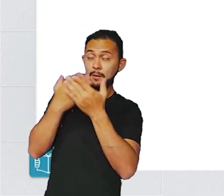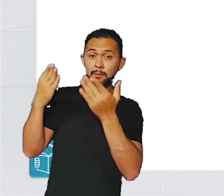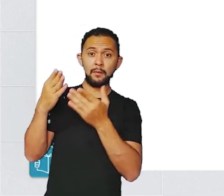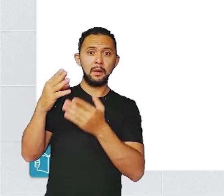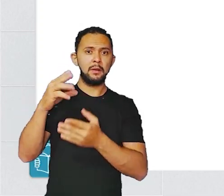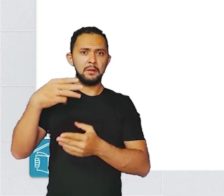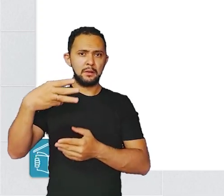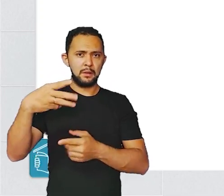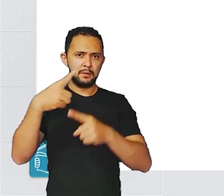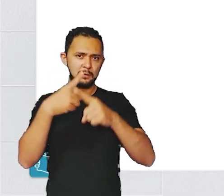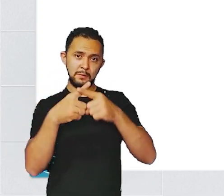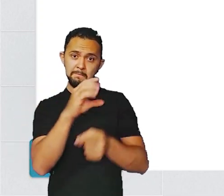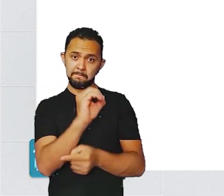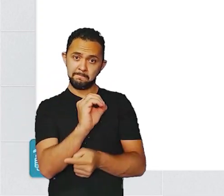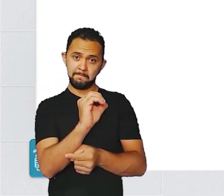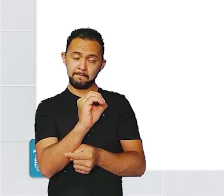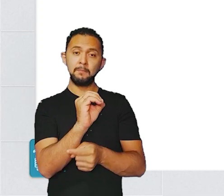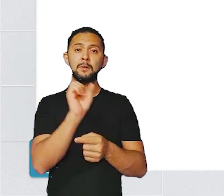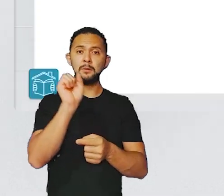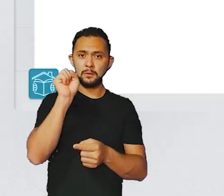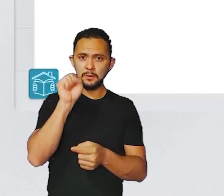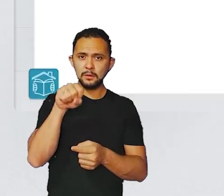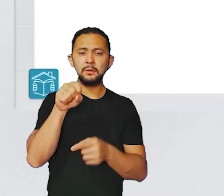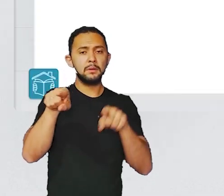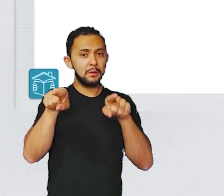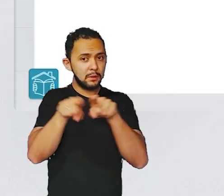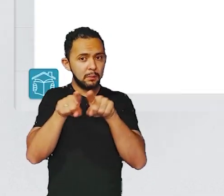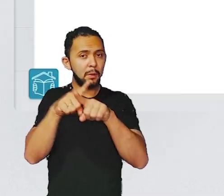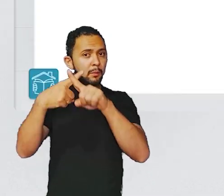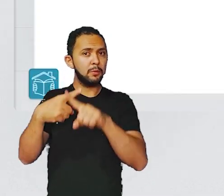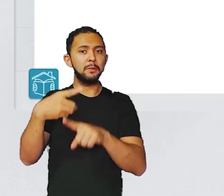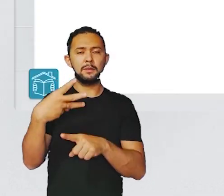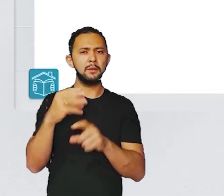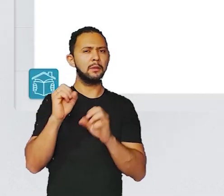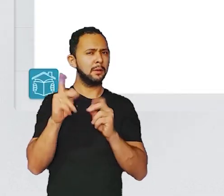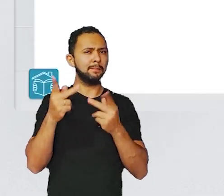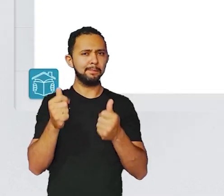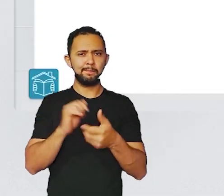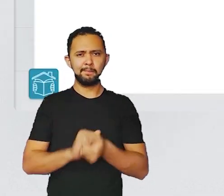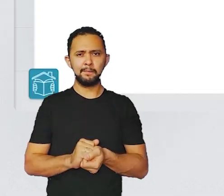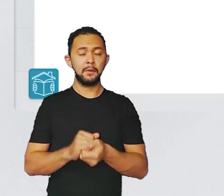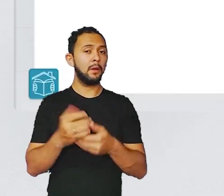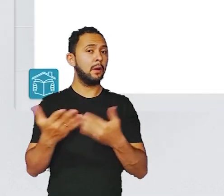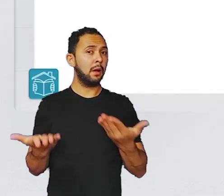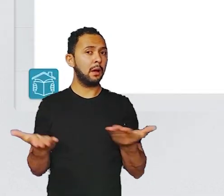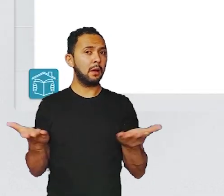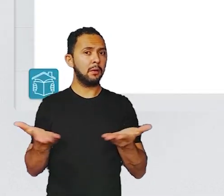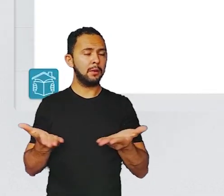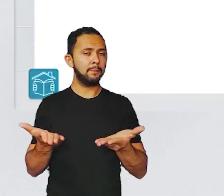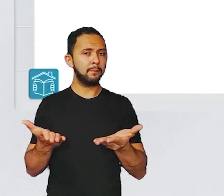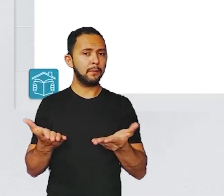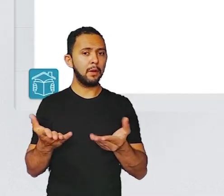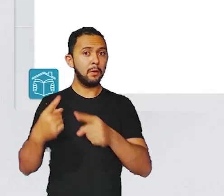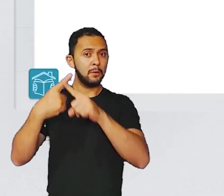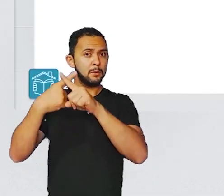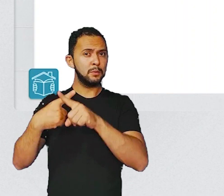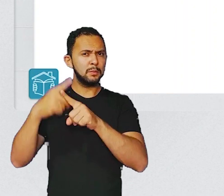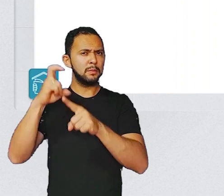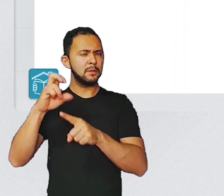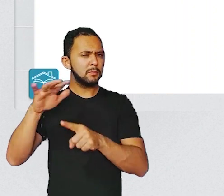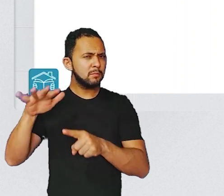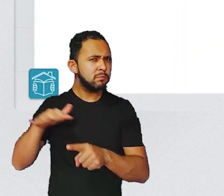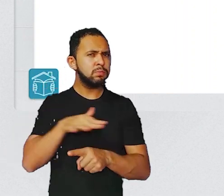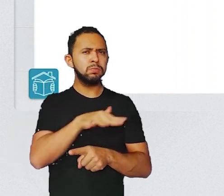vezes 0. Então, ele é sim um múltiplo de 3. Show de bola? Agora, e os múltiplos de 5, professor? De forma bem